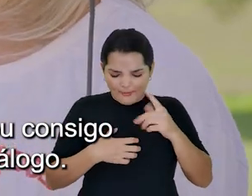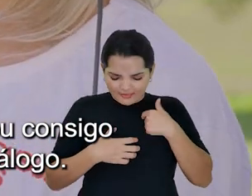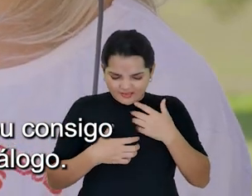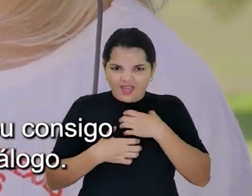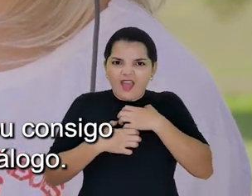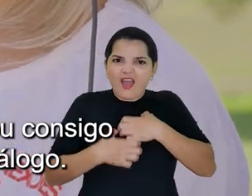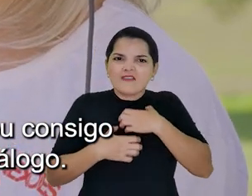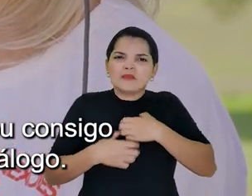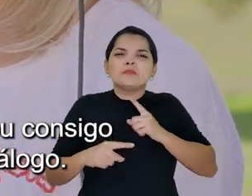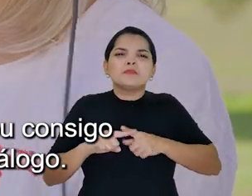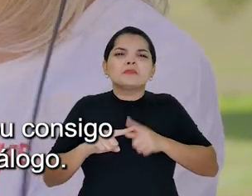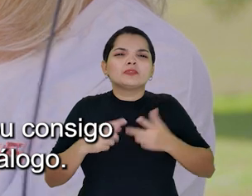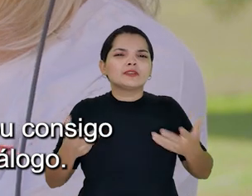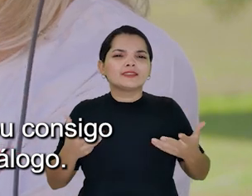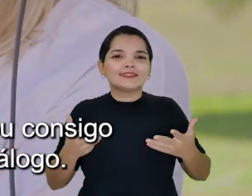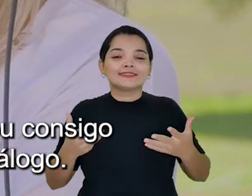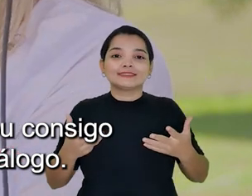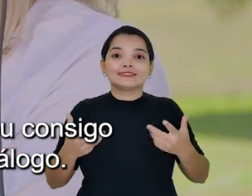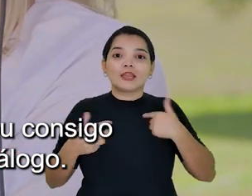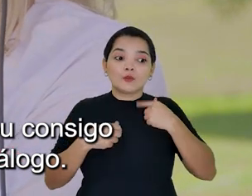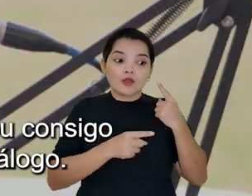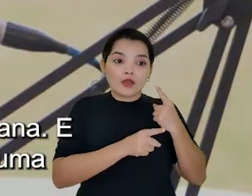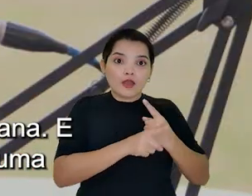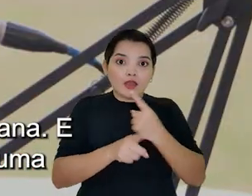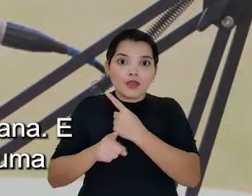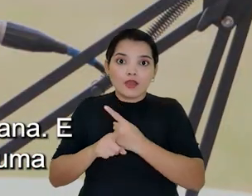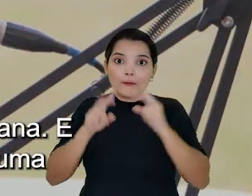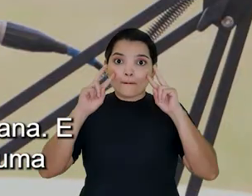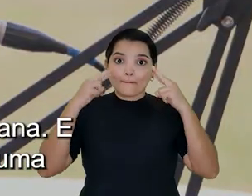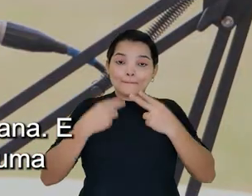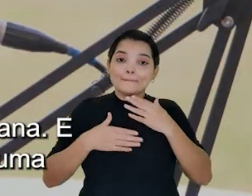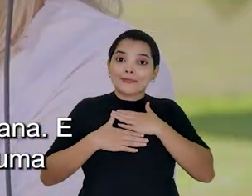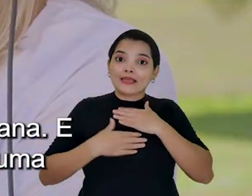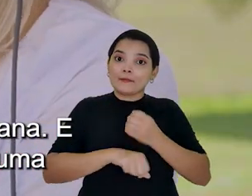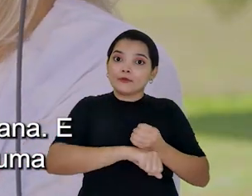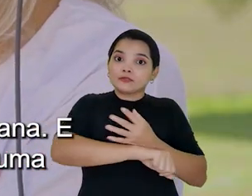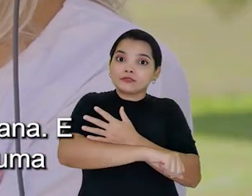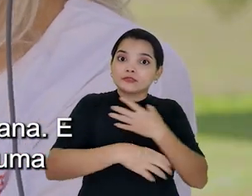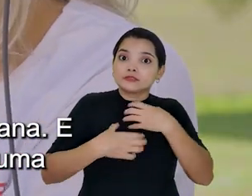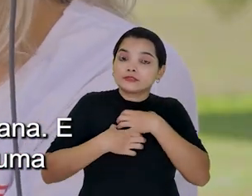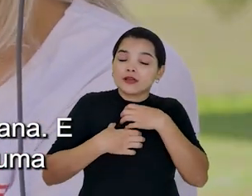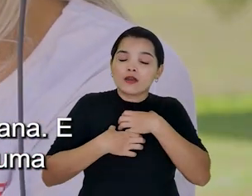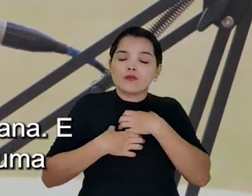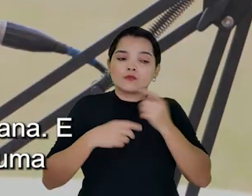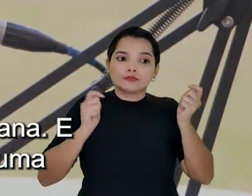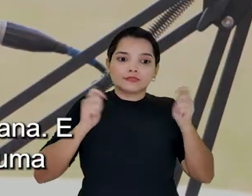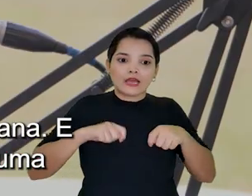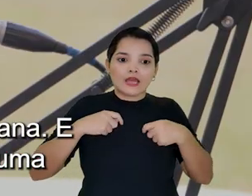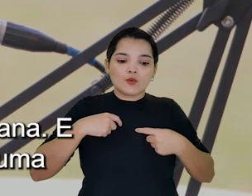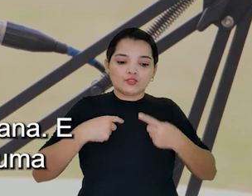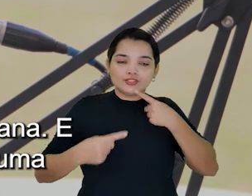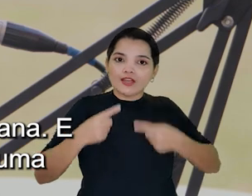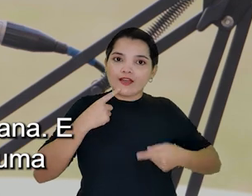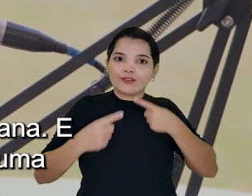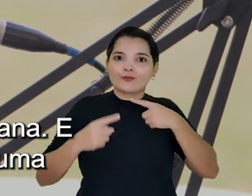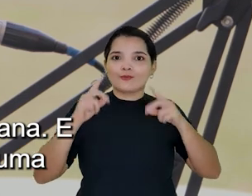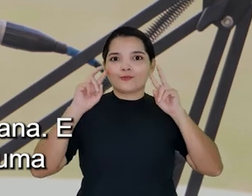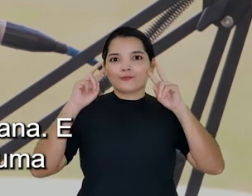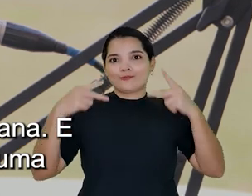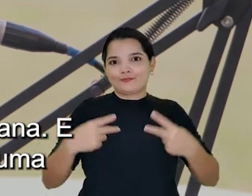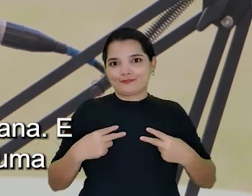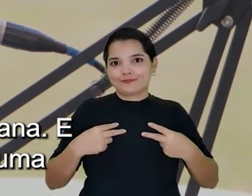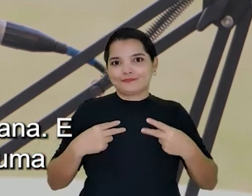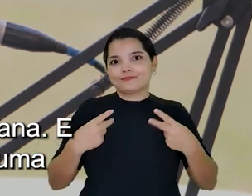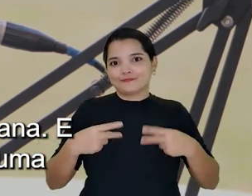consigo tratar a minha emoção eu crio um espaço de diálogo bacana eu não reajo sim vou responder bacana e você se